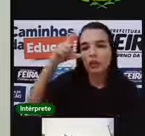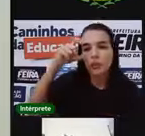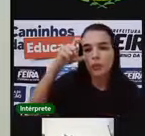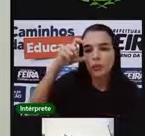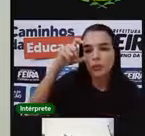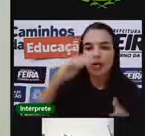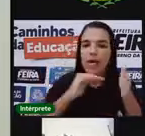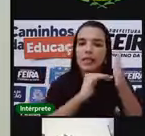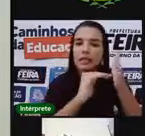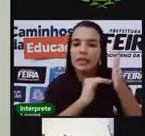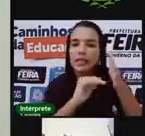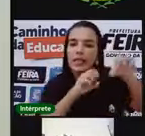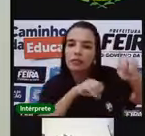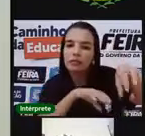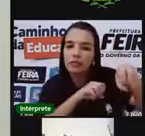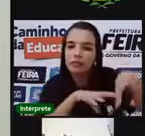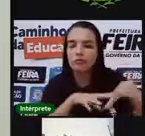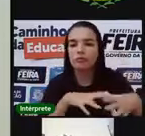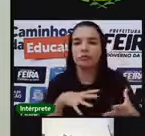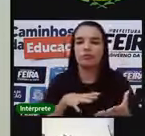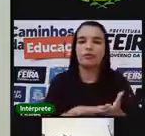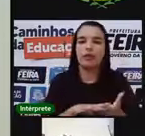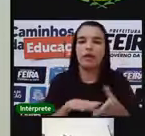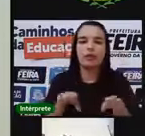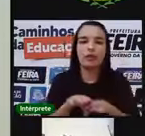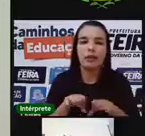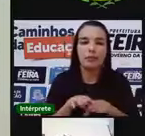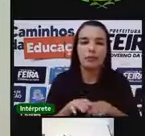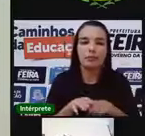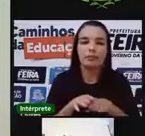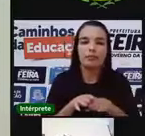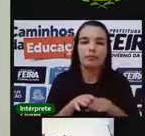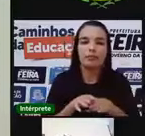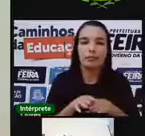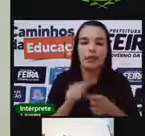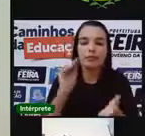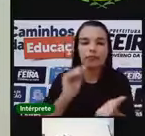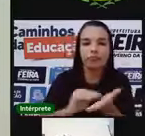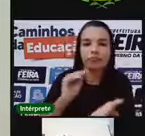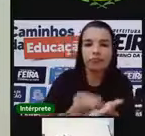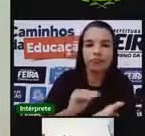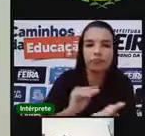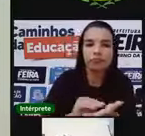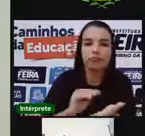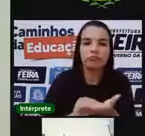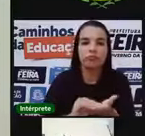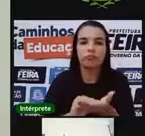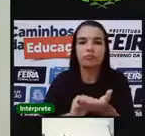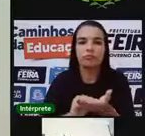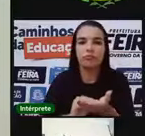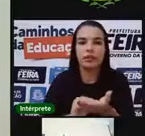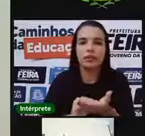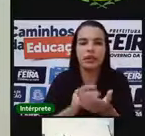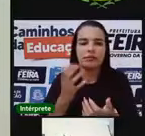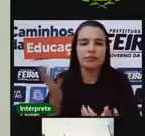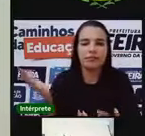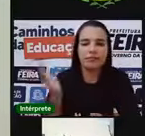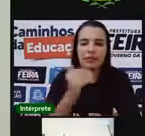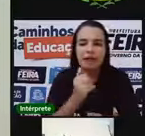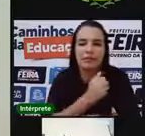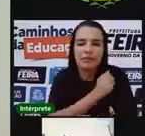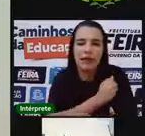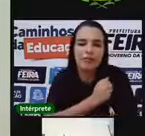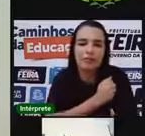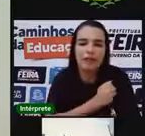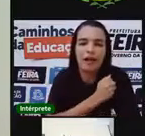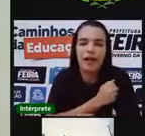falar de uma série de coisas do nosso cotidiano, porque a ausência, o afastamento traz saudade, não é?